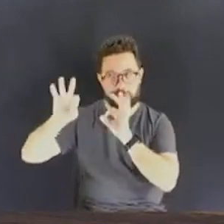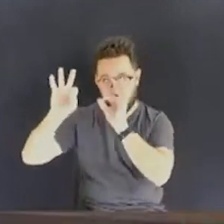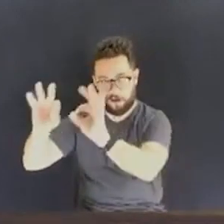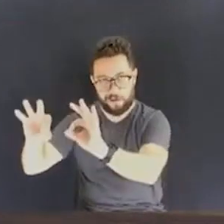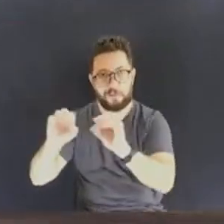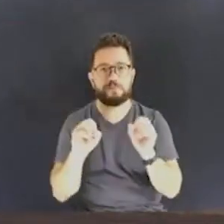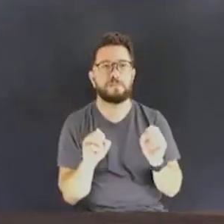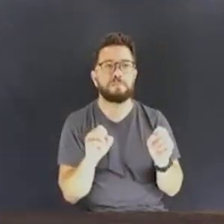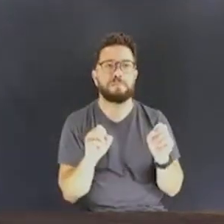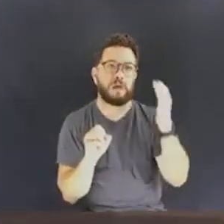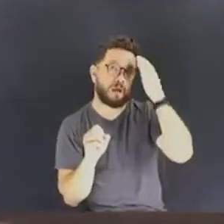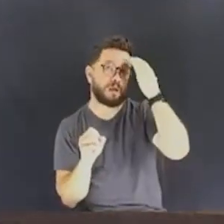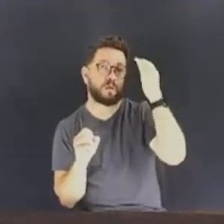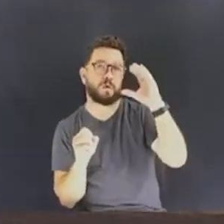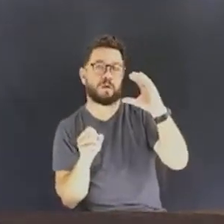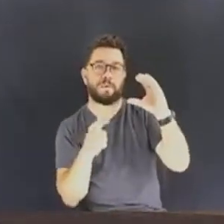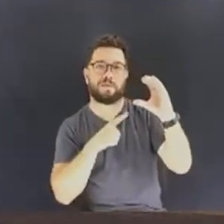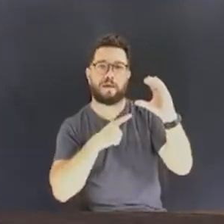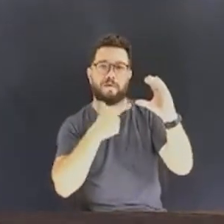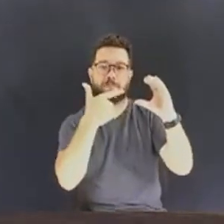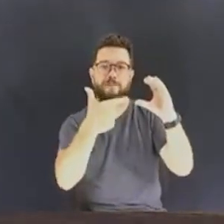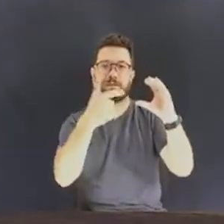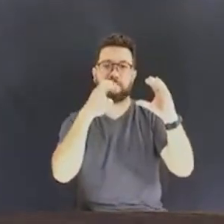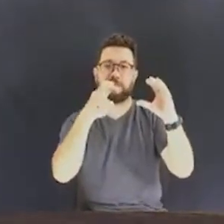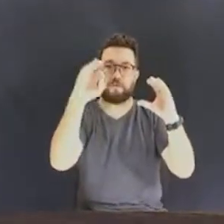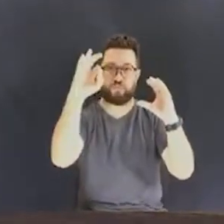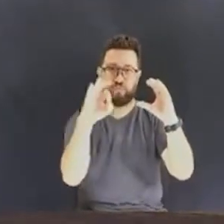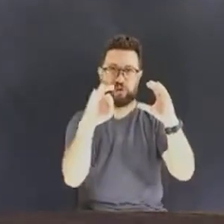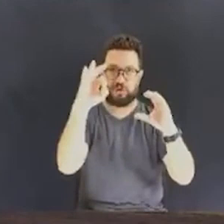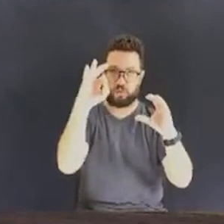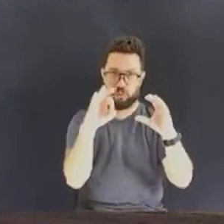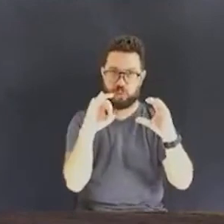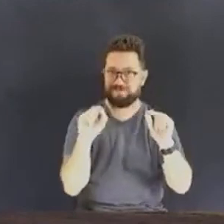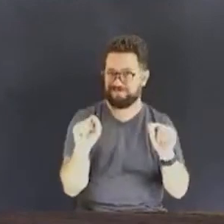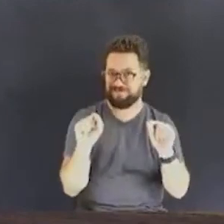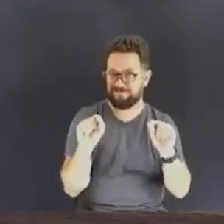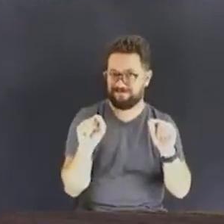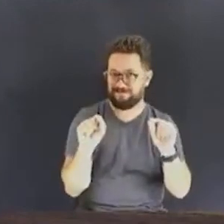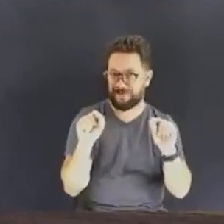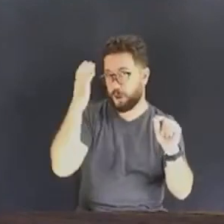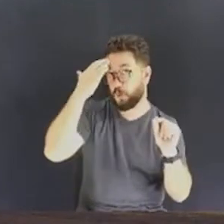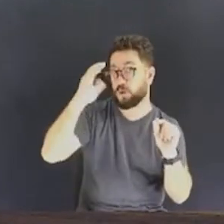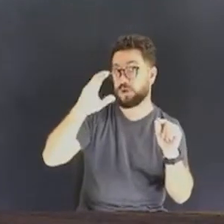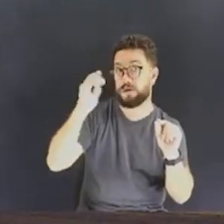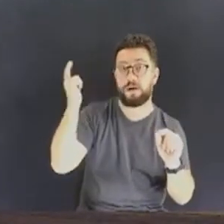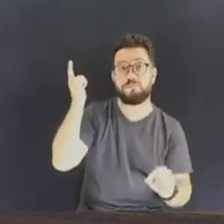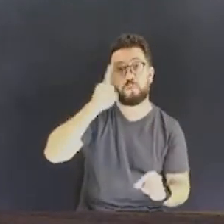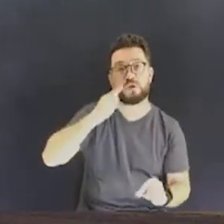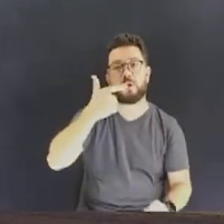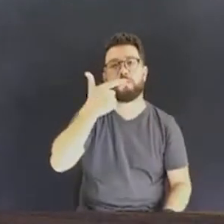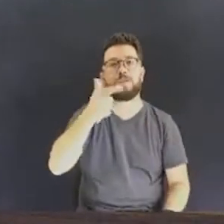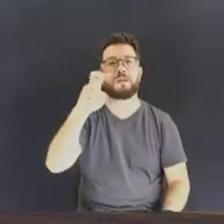nós temos aqui o 25% que é o exigido, né, no orçamento, e Curitiba atingiu 25,16%. Então, ele está acima do que é